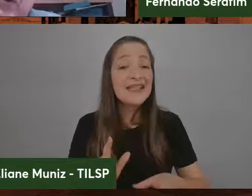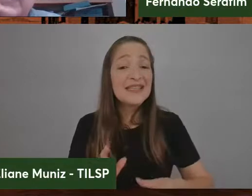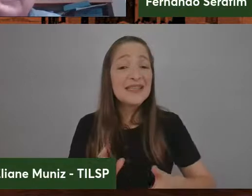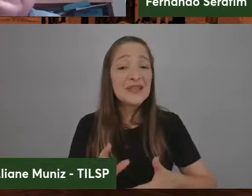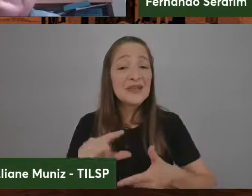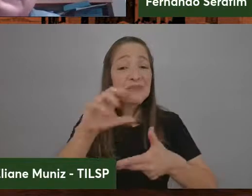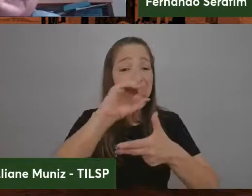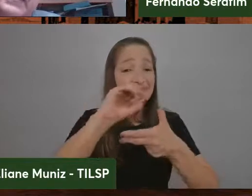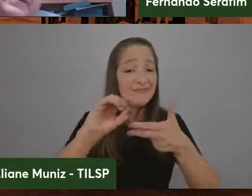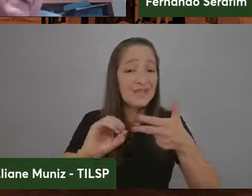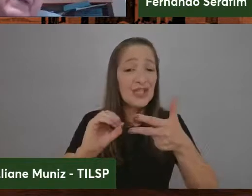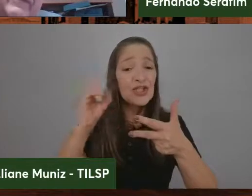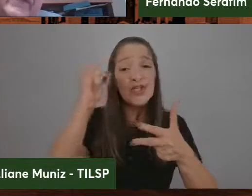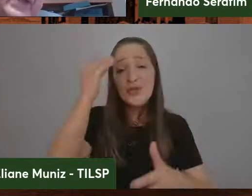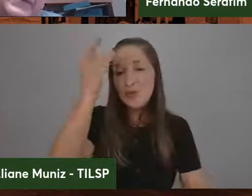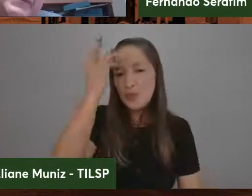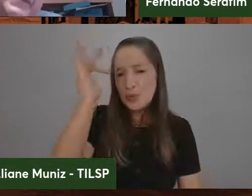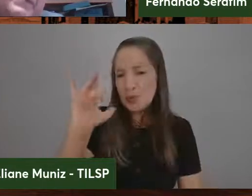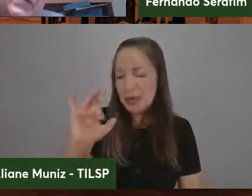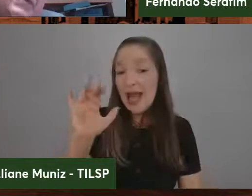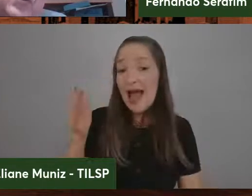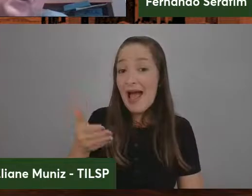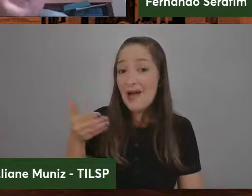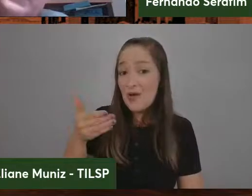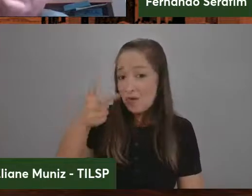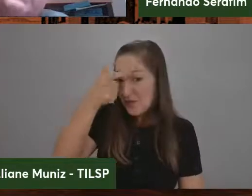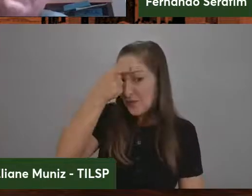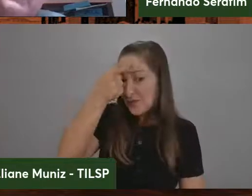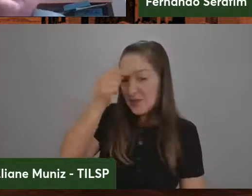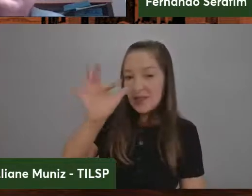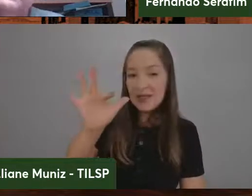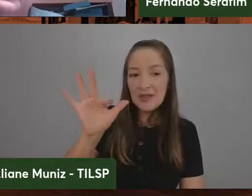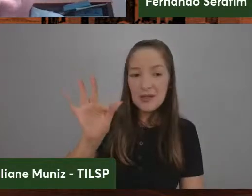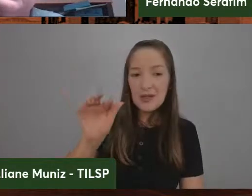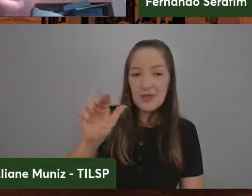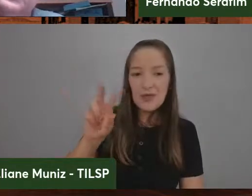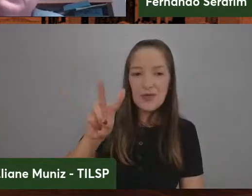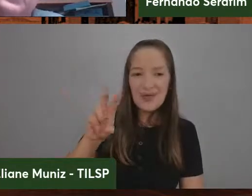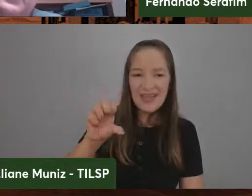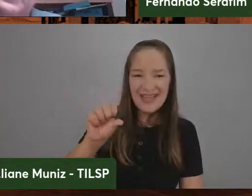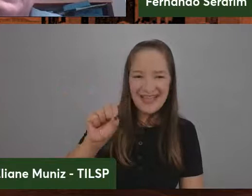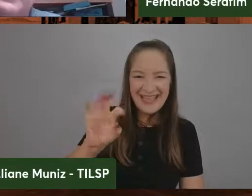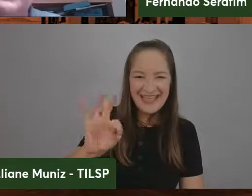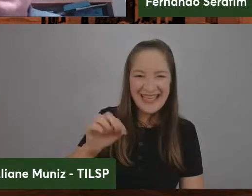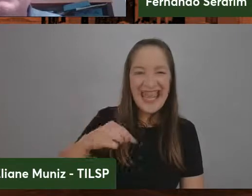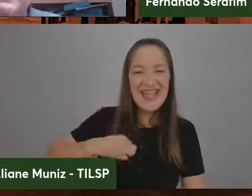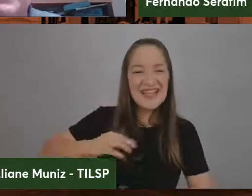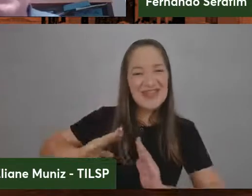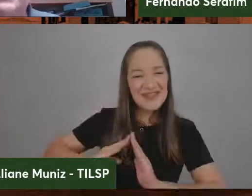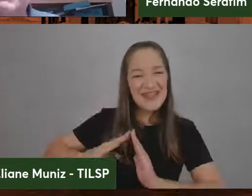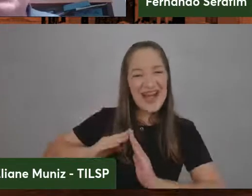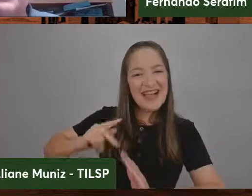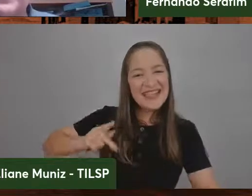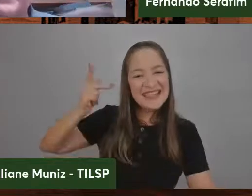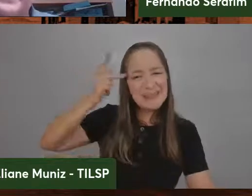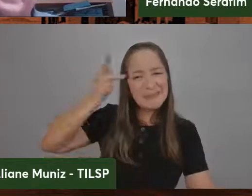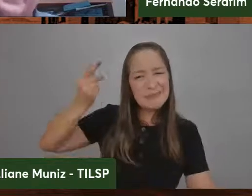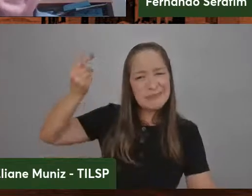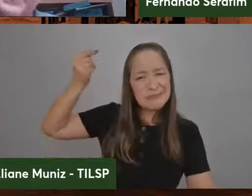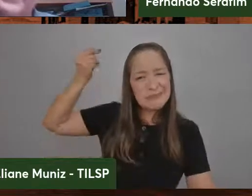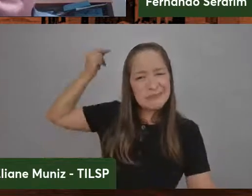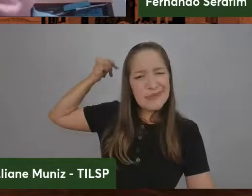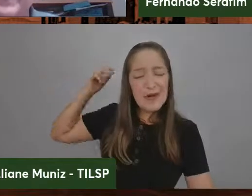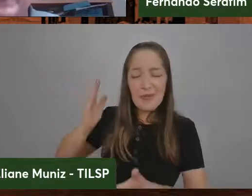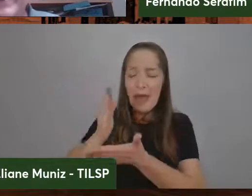Mas agora, na FUVEST, eu moro aqui em São Paulo há muito tempo, eu sou a metade amazonense,